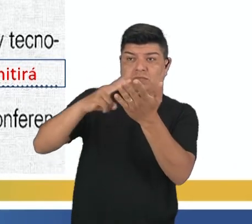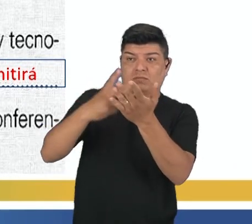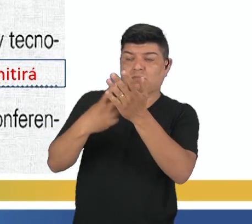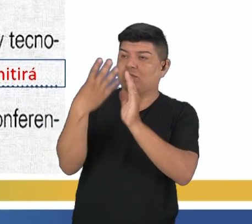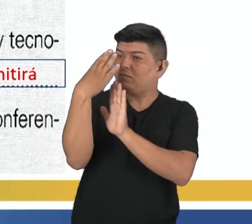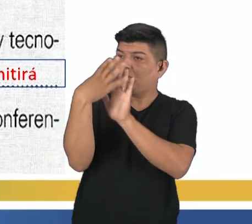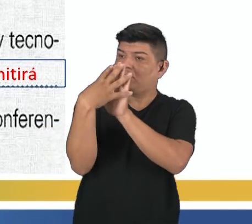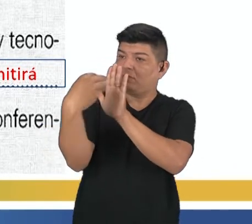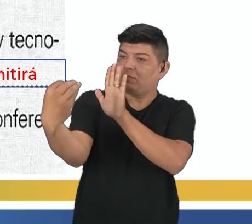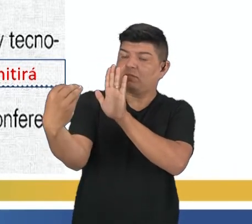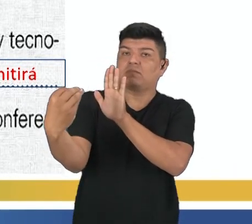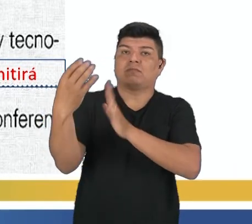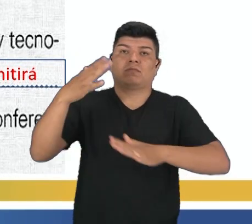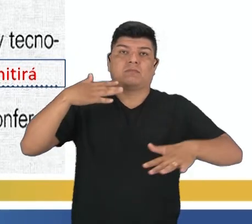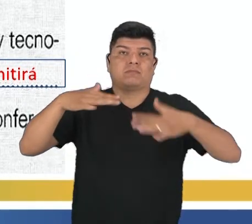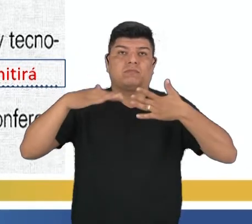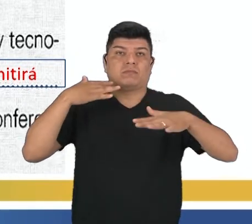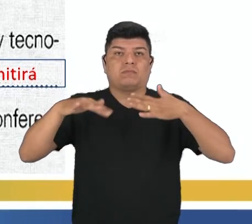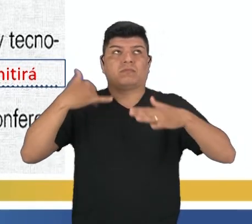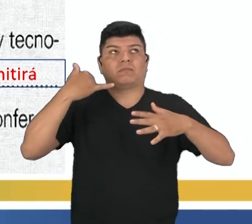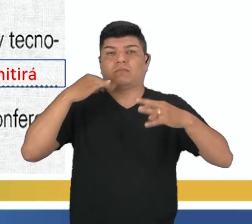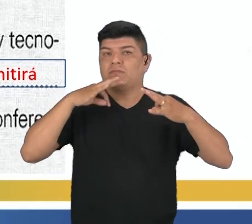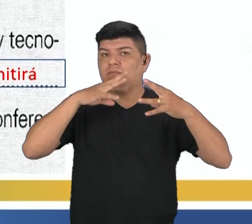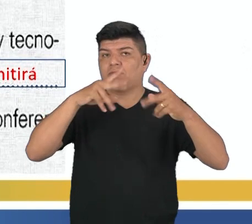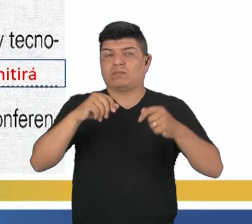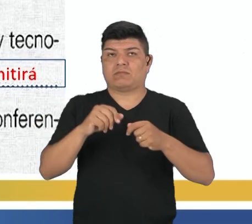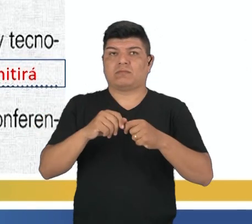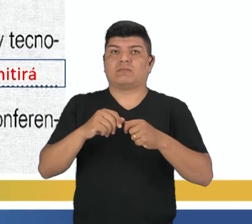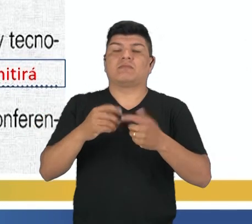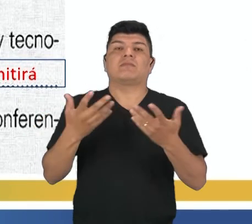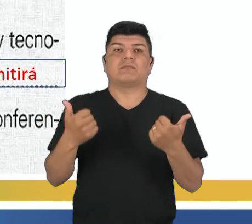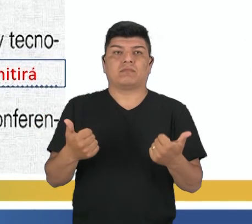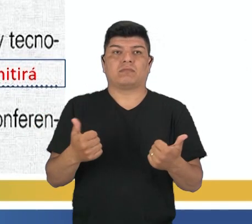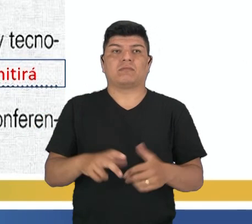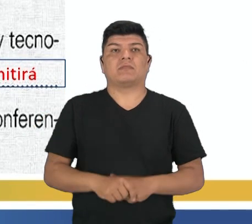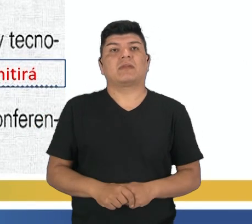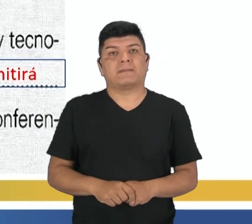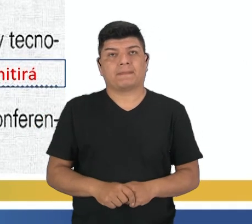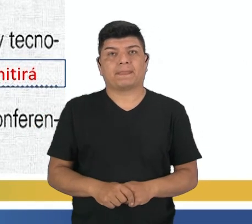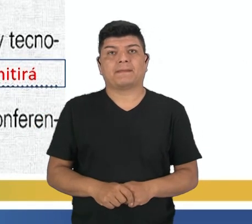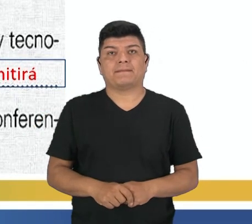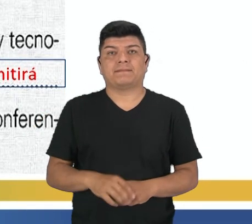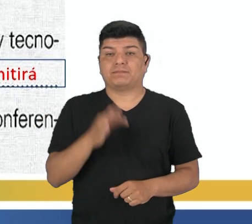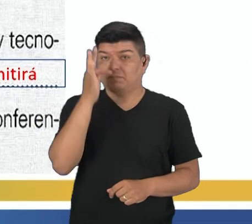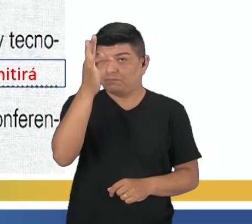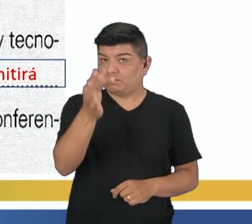e seus movimentos para fazer essa chamada toda. Você fala, chama, ele chama, tá, galerinha? Isso é